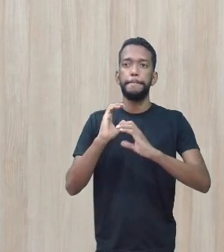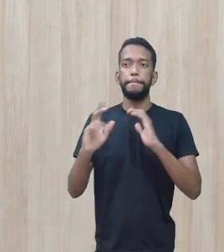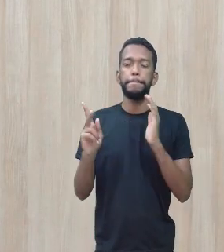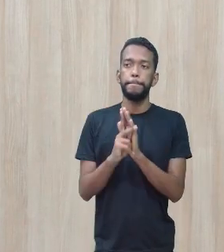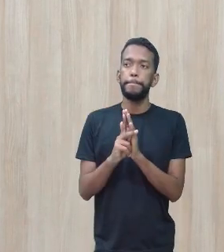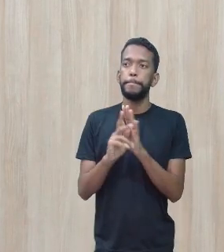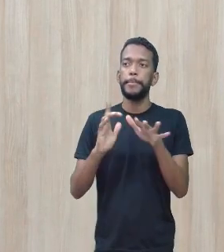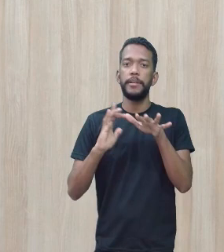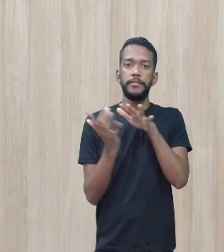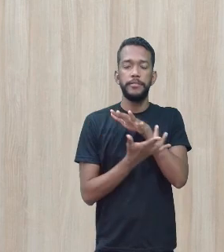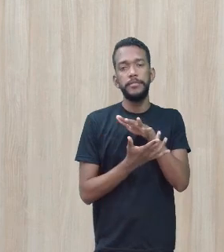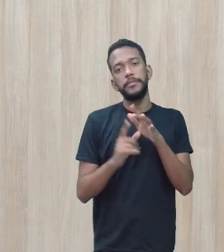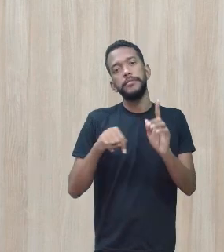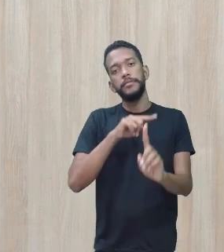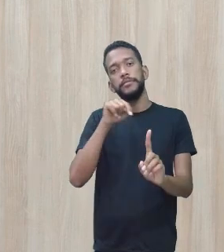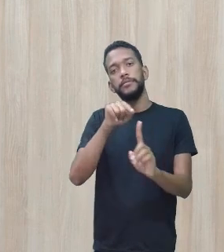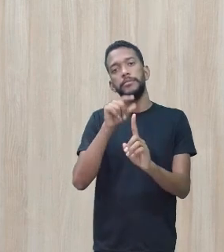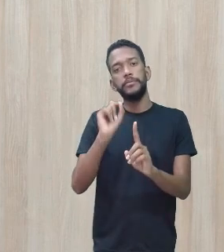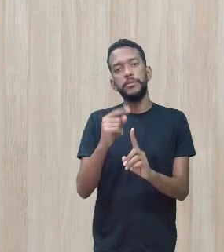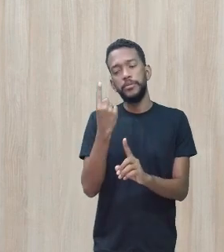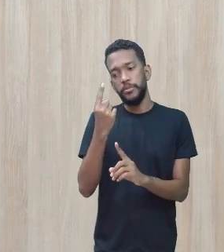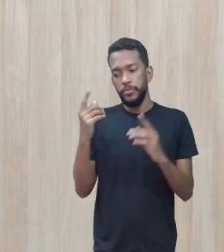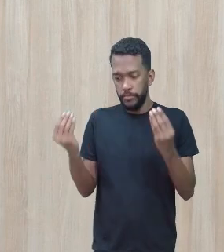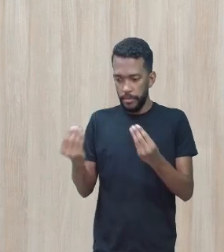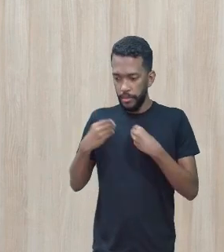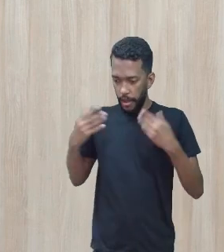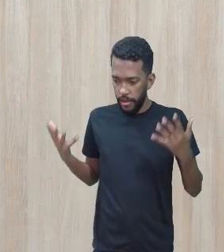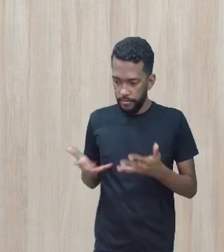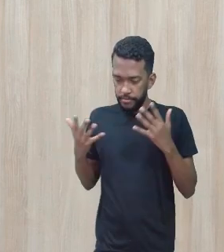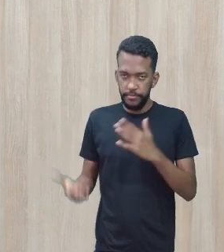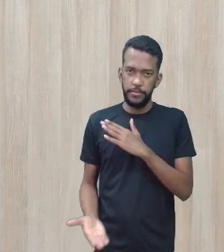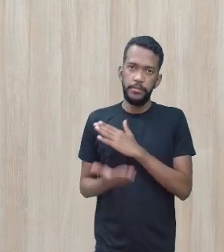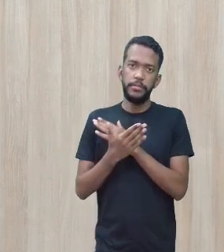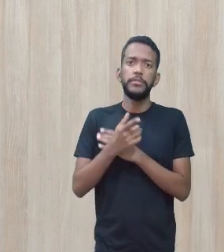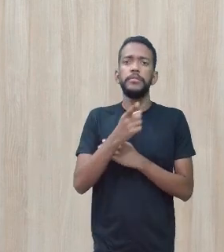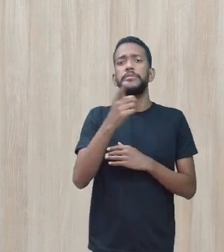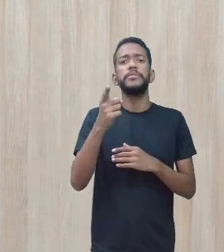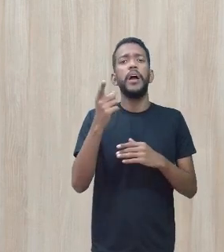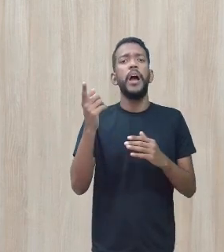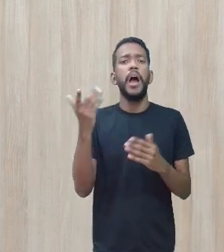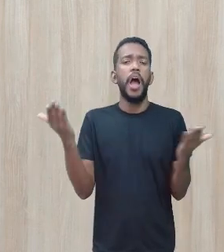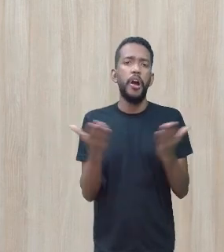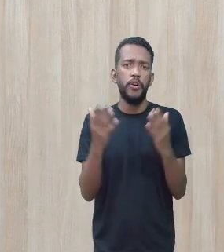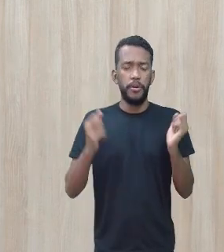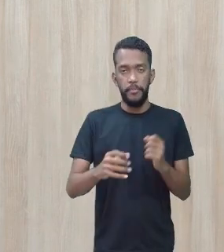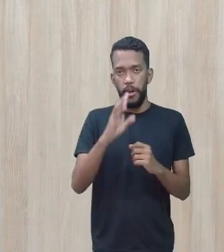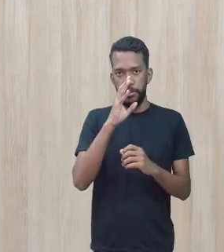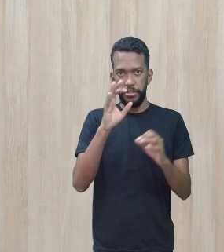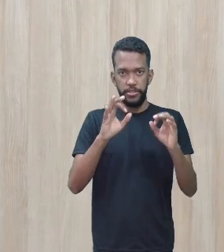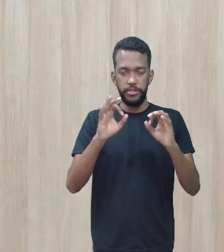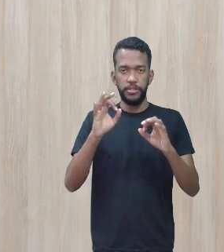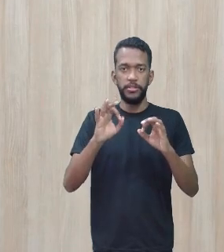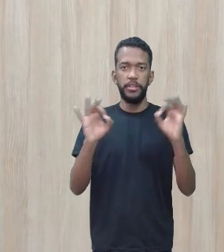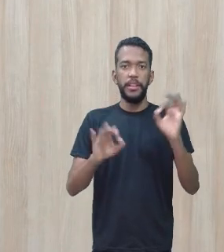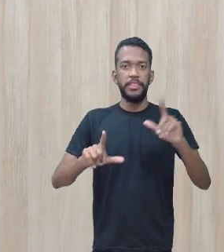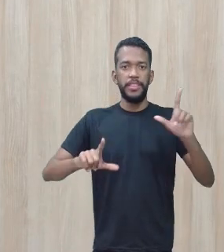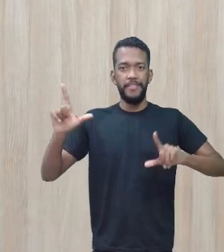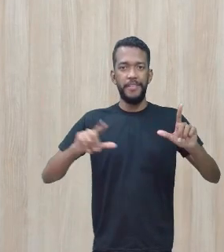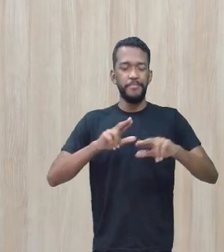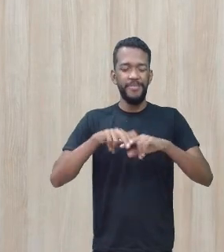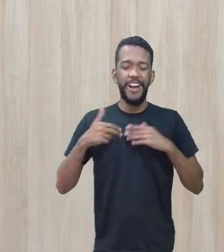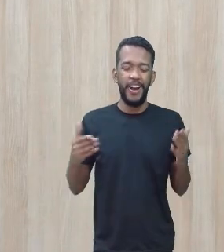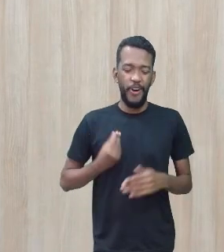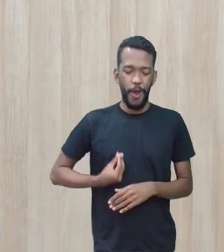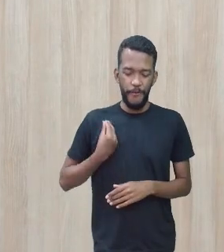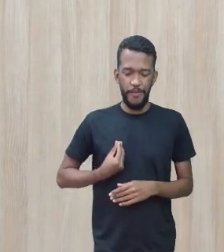vários fins, e um deles é para estimular, para ajudar. Vocês agora devem estar me assistindo pela TV, porque nesse momento a transmissão está sendo ao